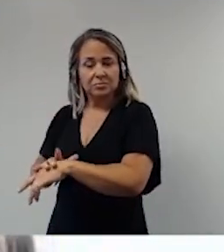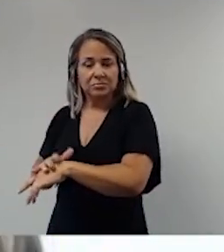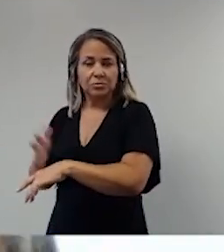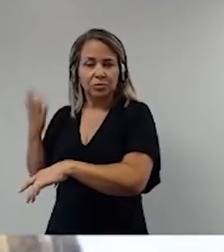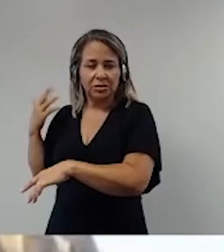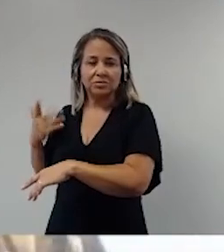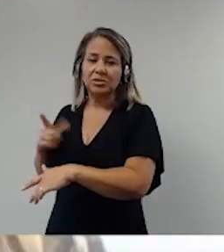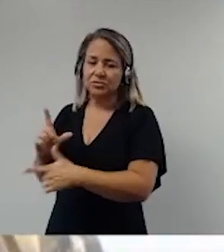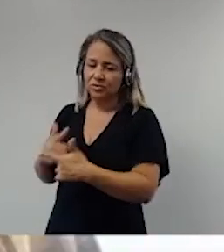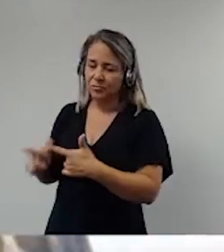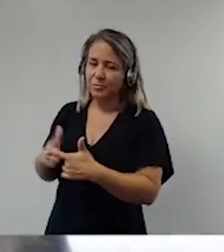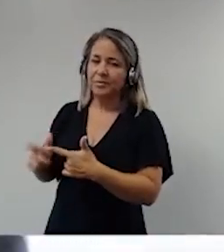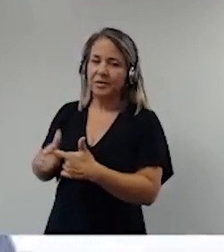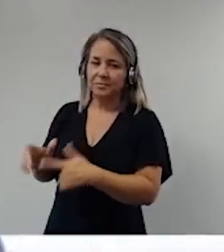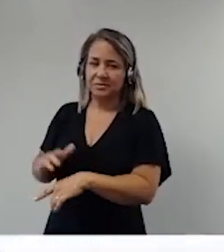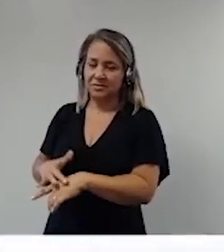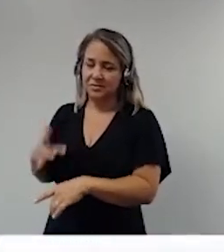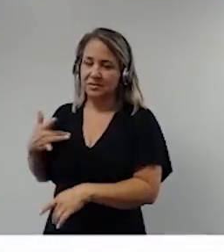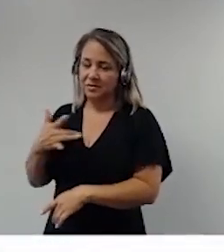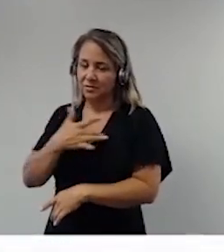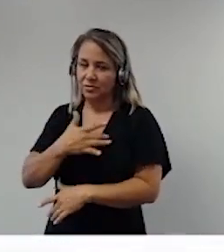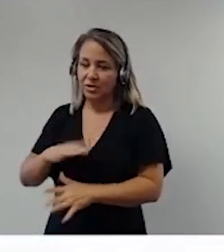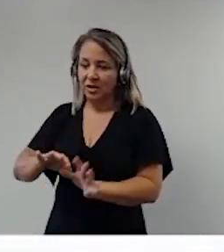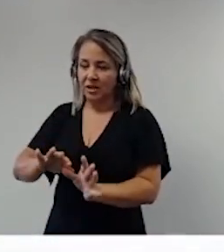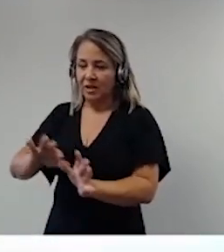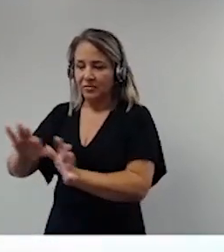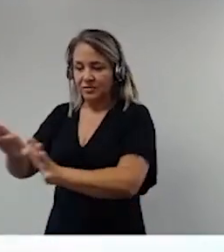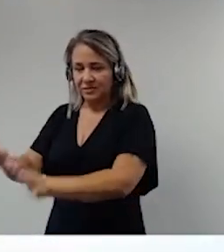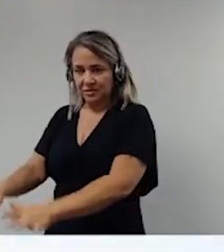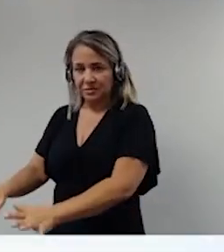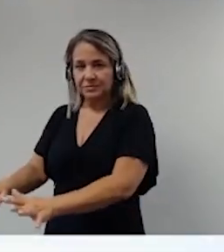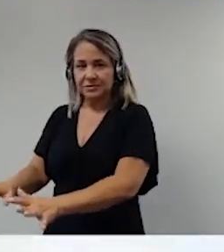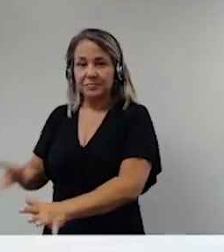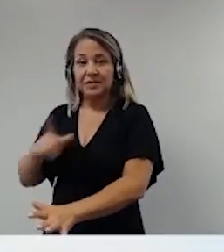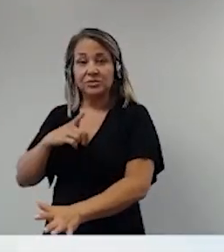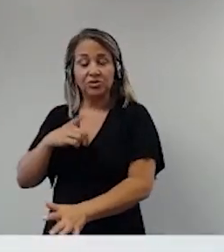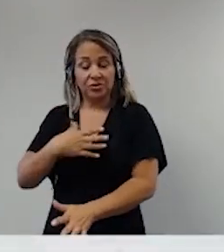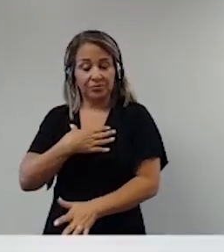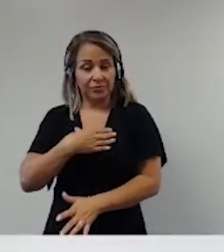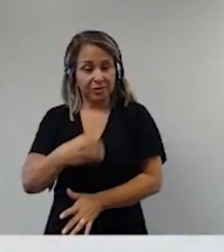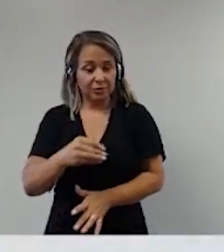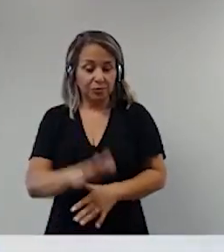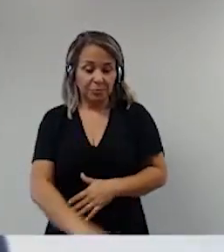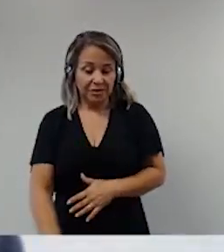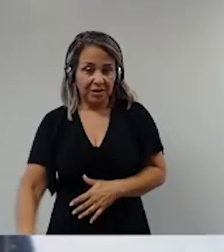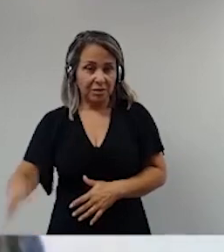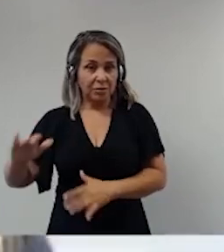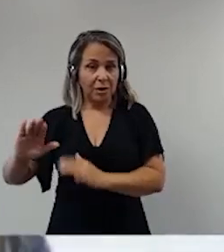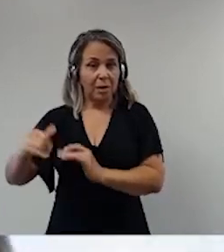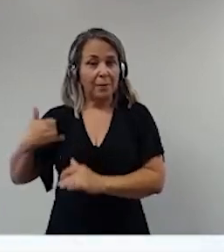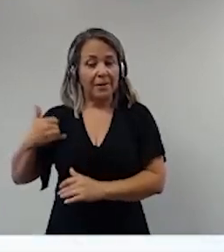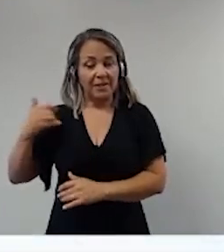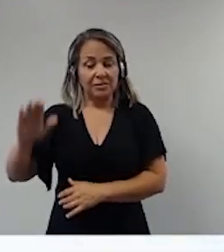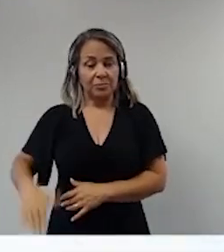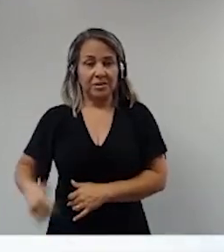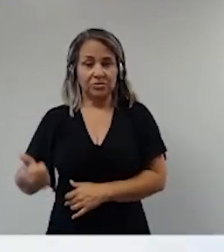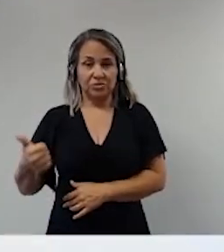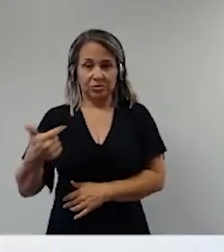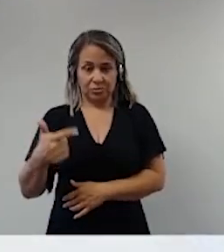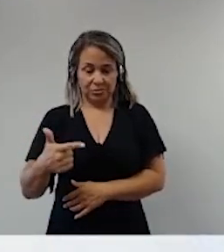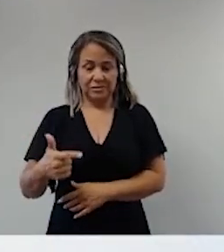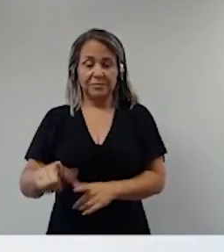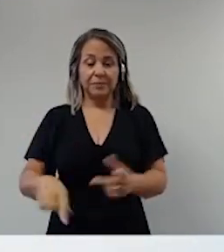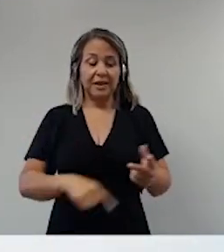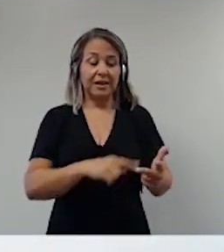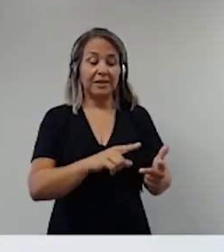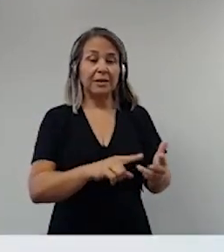trabalhava. No segundo momento, nós afastamos as pessoas que tinham filhos com menos de 12 anos. E no terceiro momento, todos